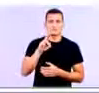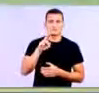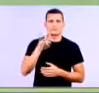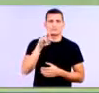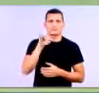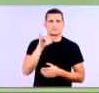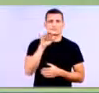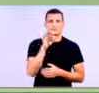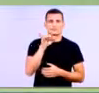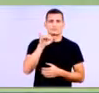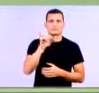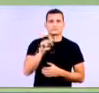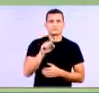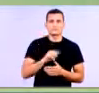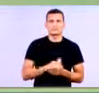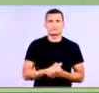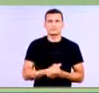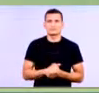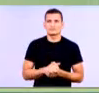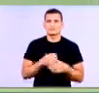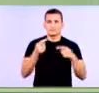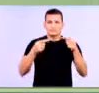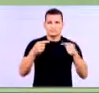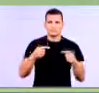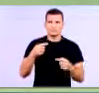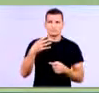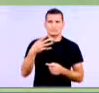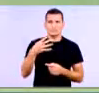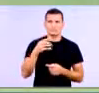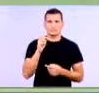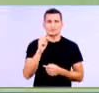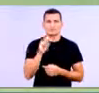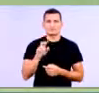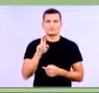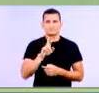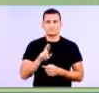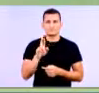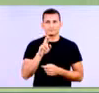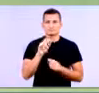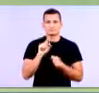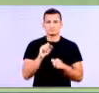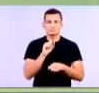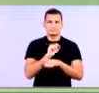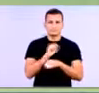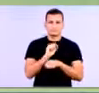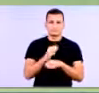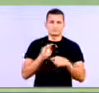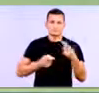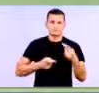de novo, né? Questão 4. O que os usuários podem esperar de uma